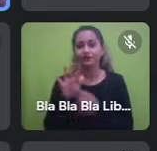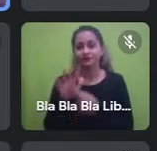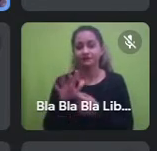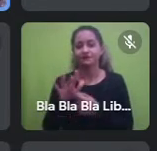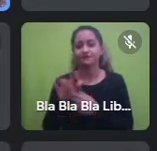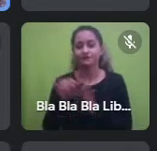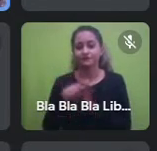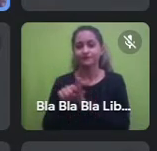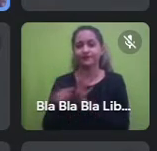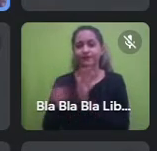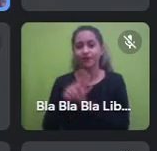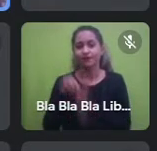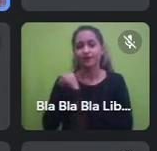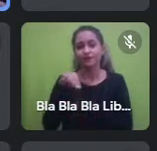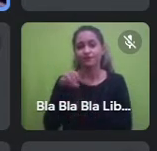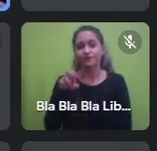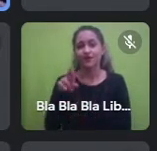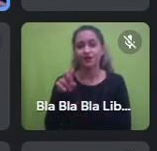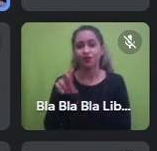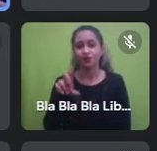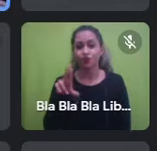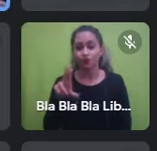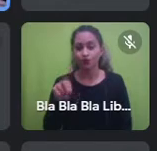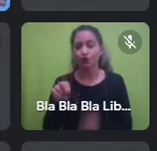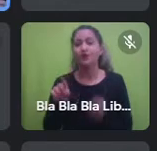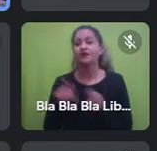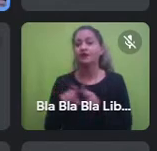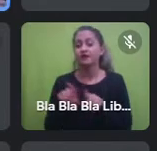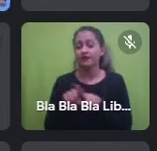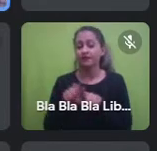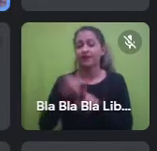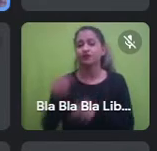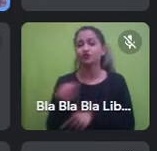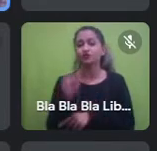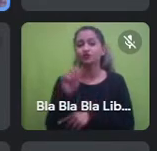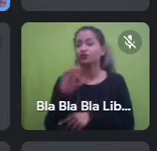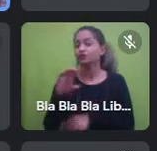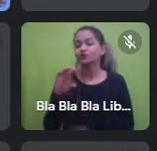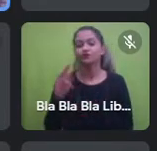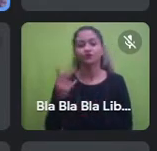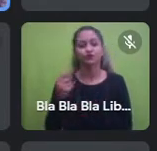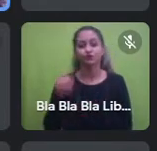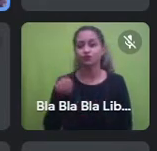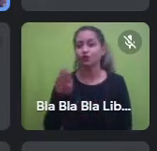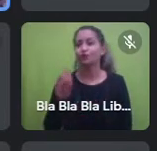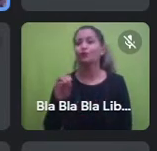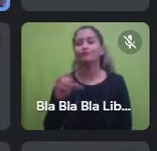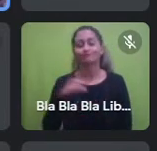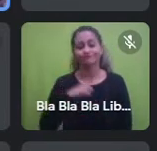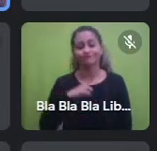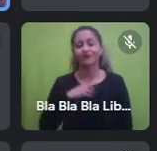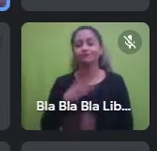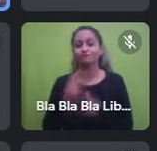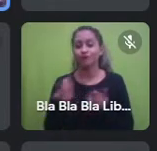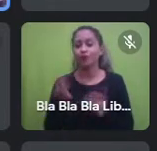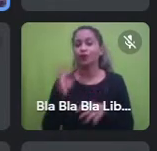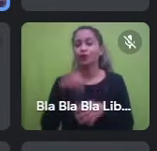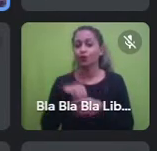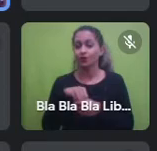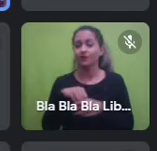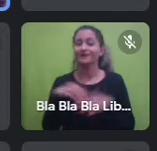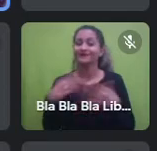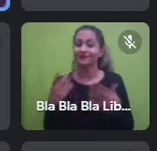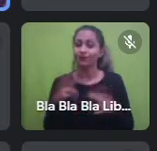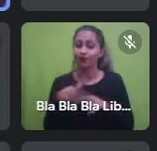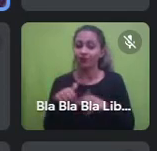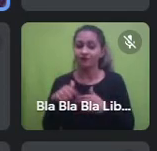de mercúrio total e também chumbo em concentrações importantes. Então, a questão da bioacumulação destes